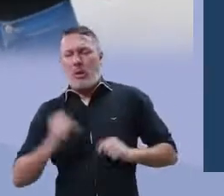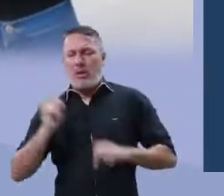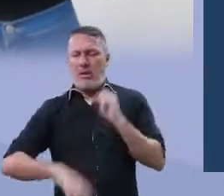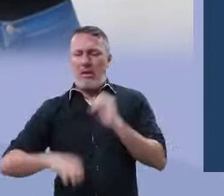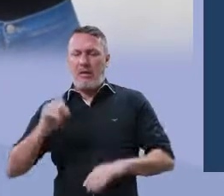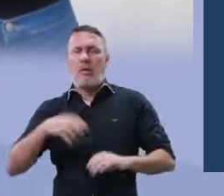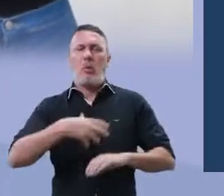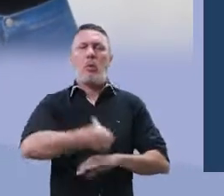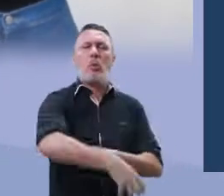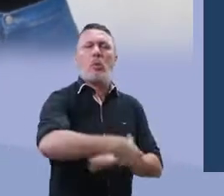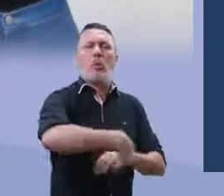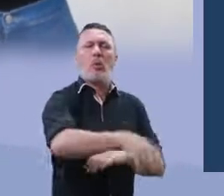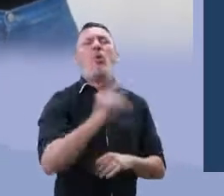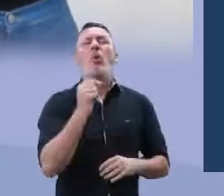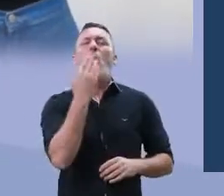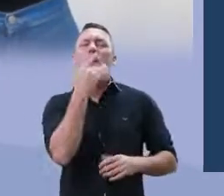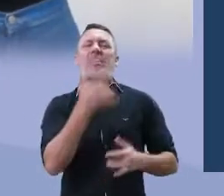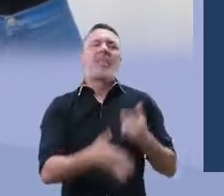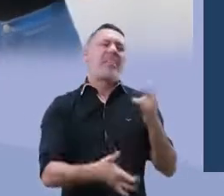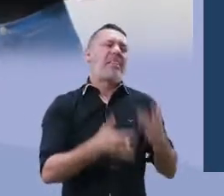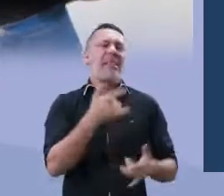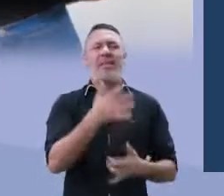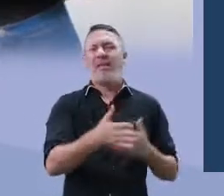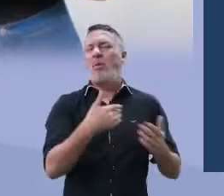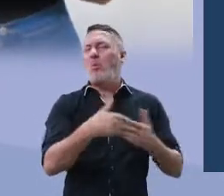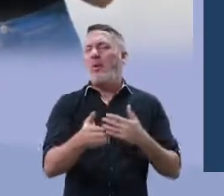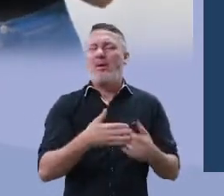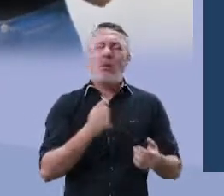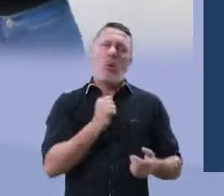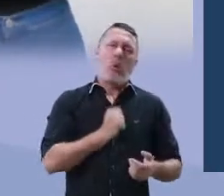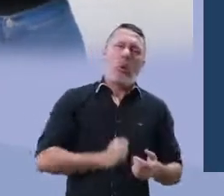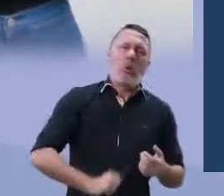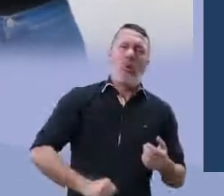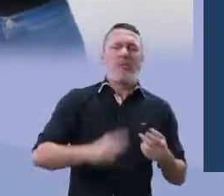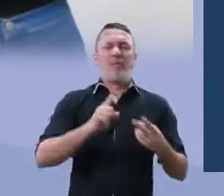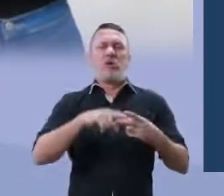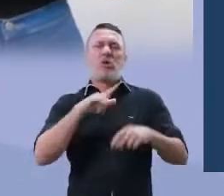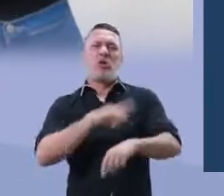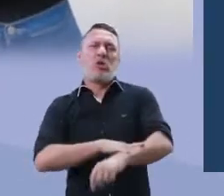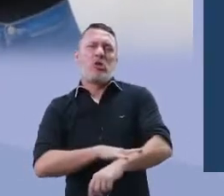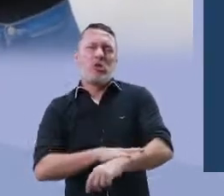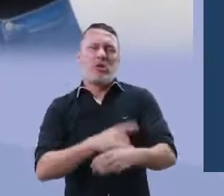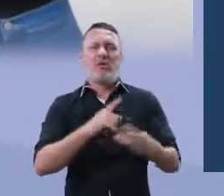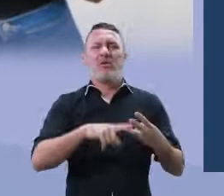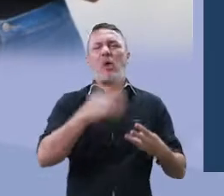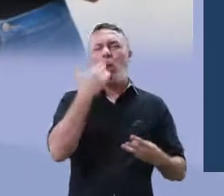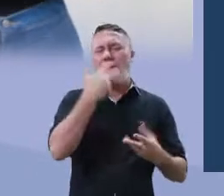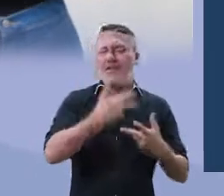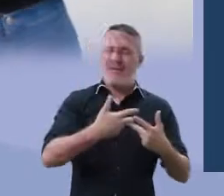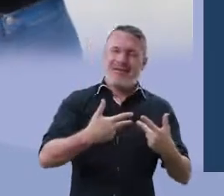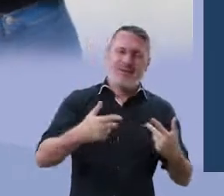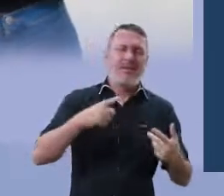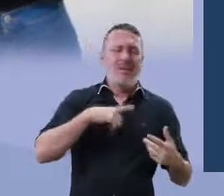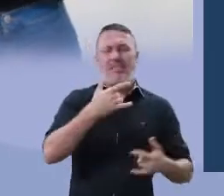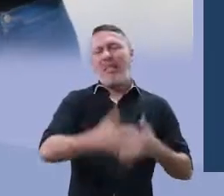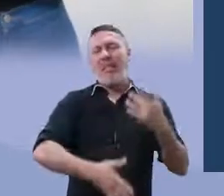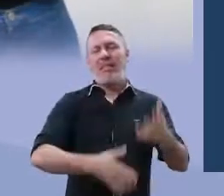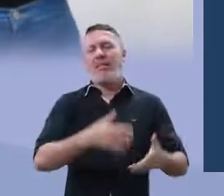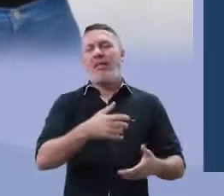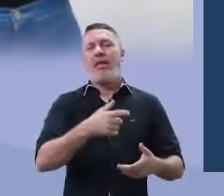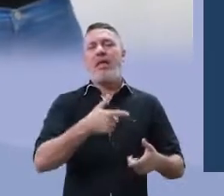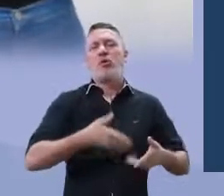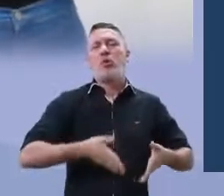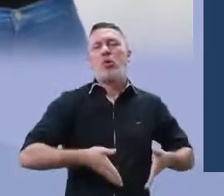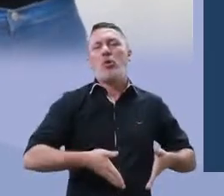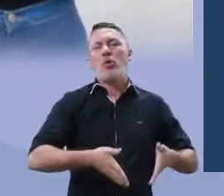cheio de matéria orgânica, porque a gente tem restos de alimento, a gente tem restos de fezes, de urina, então